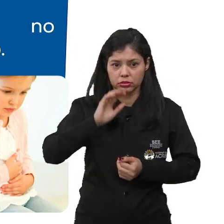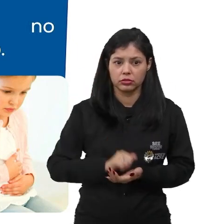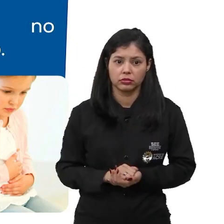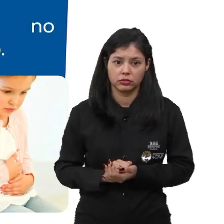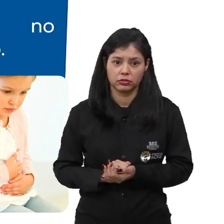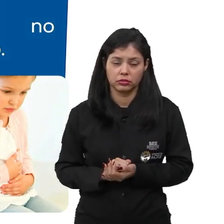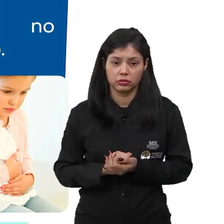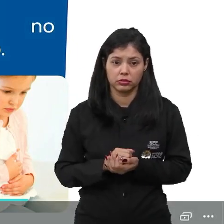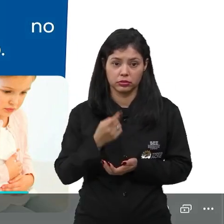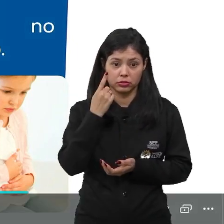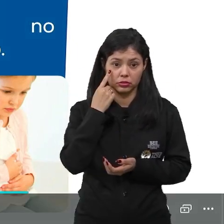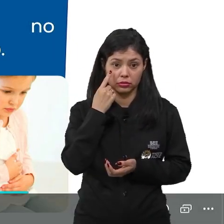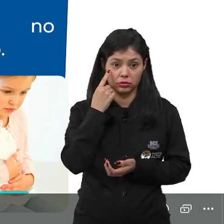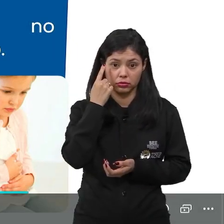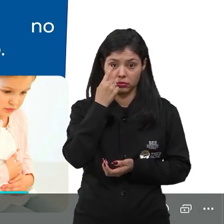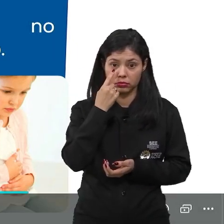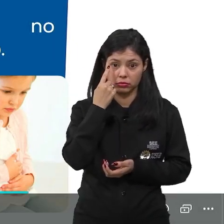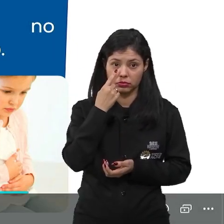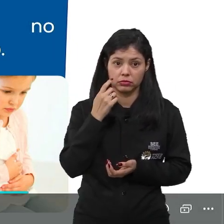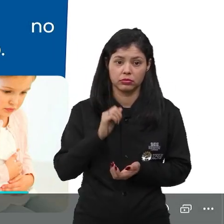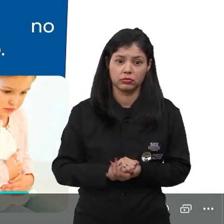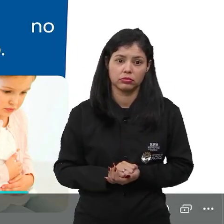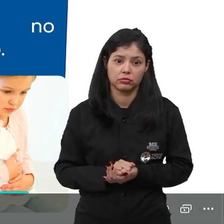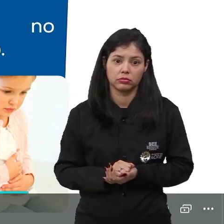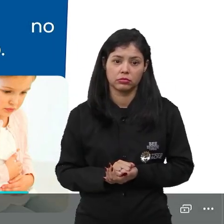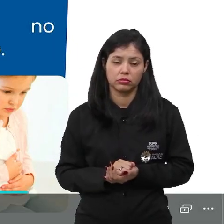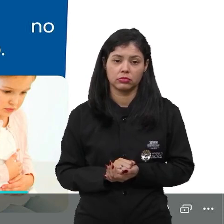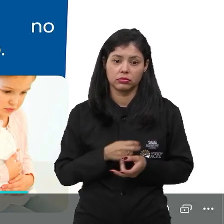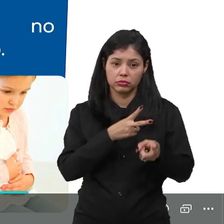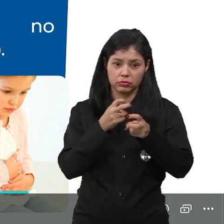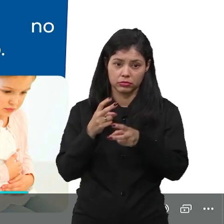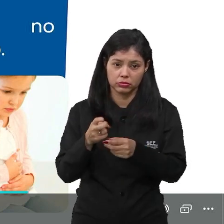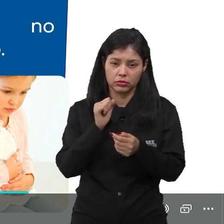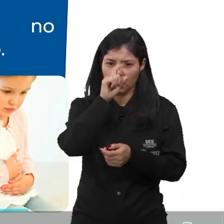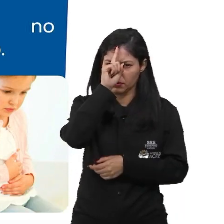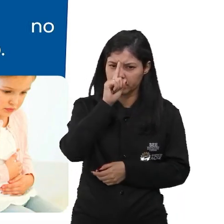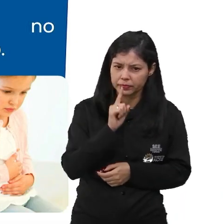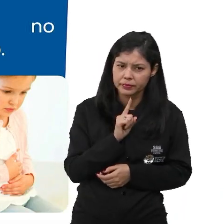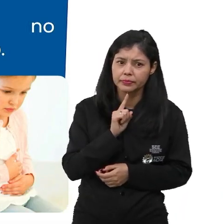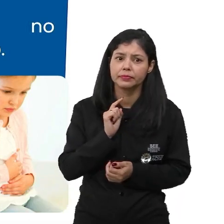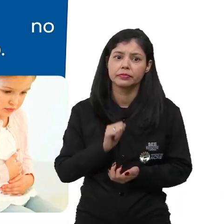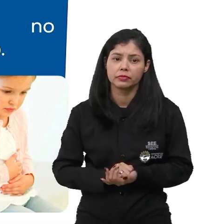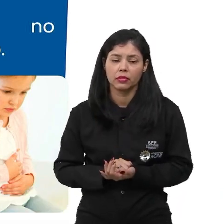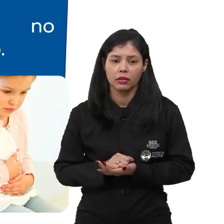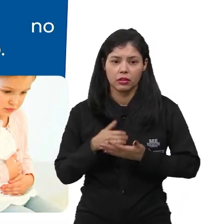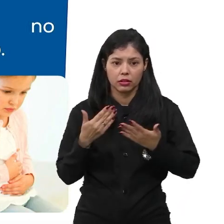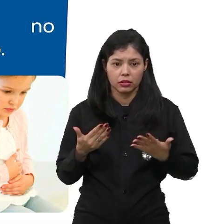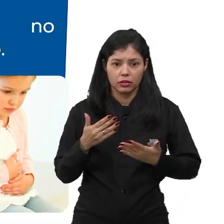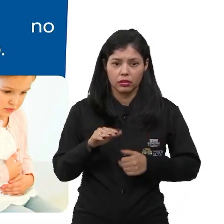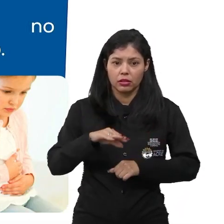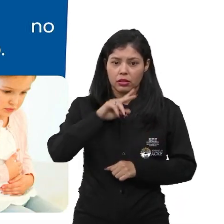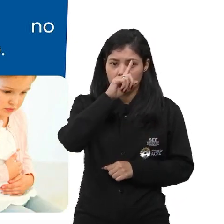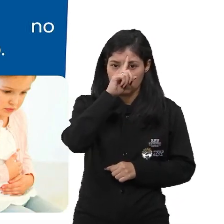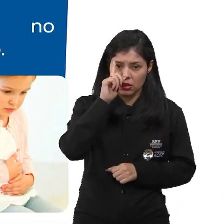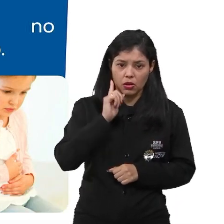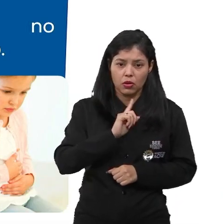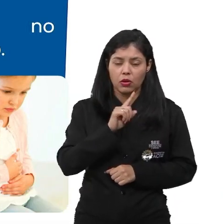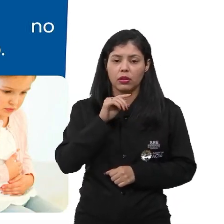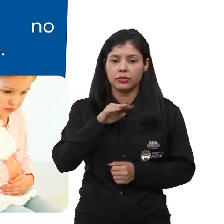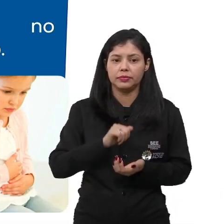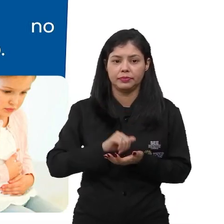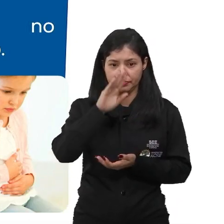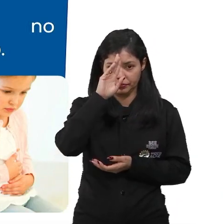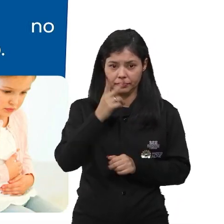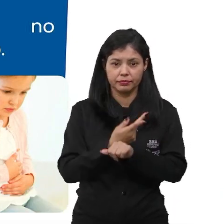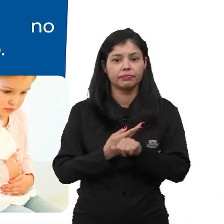e principalmente ali, gente, a icterícia, né? Então percebeu que tá meio amarelado, os olhos amarelados, a pele amarelada, né? É